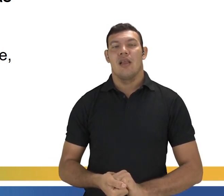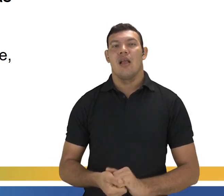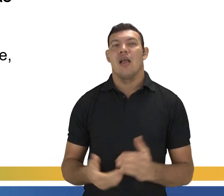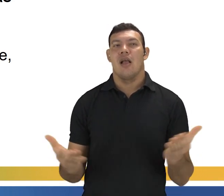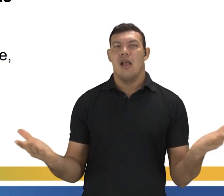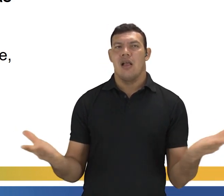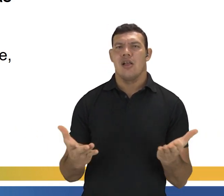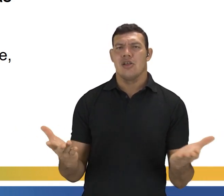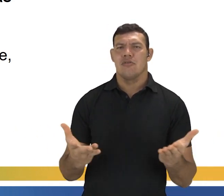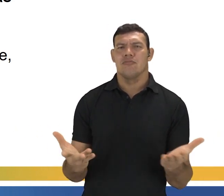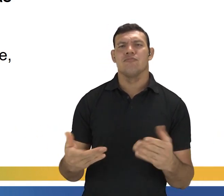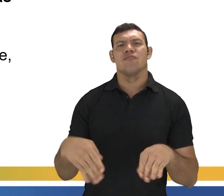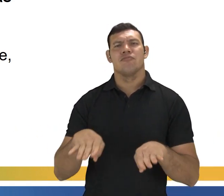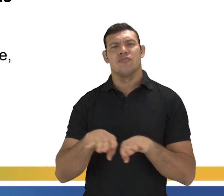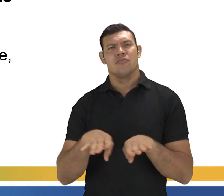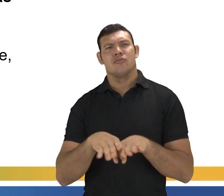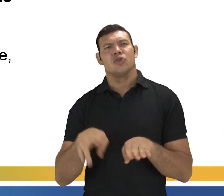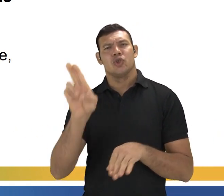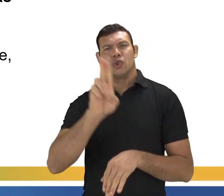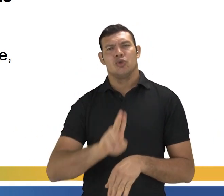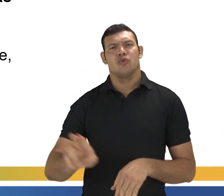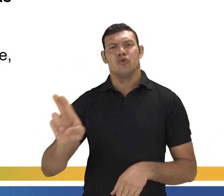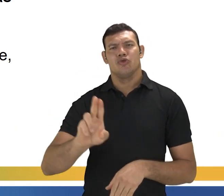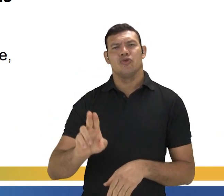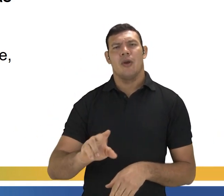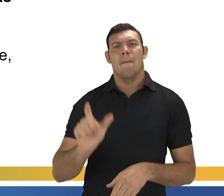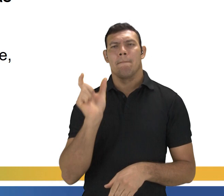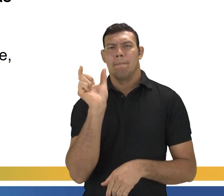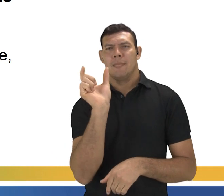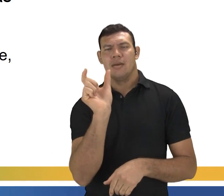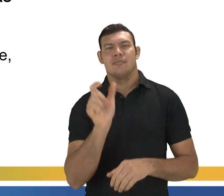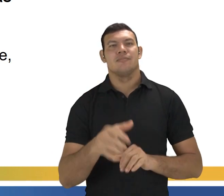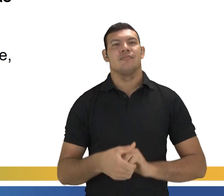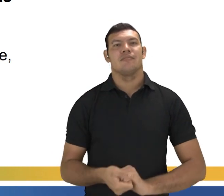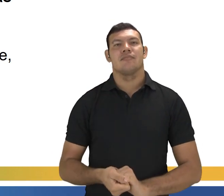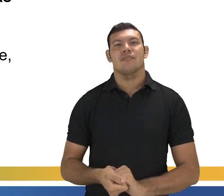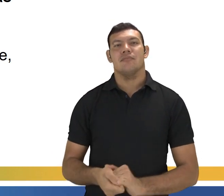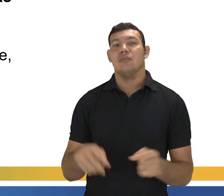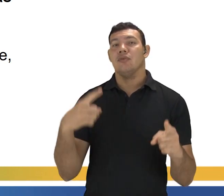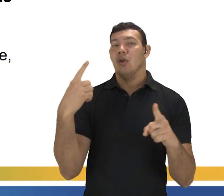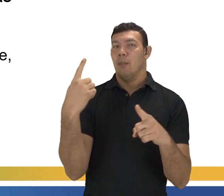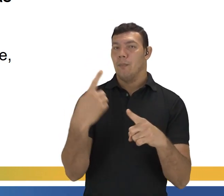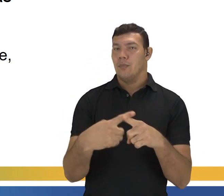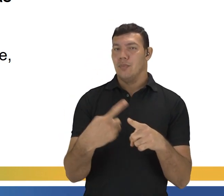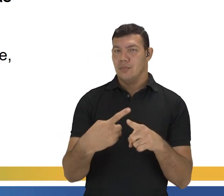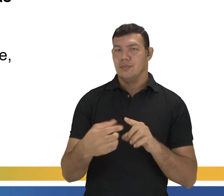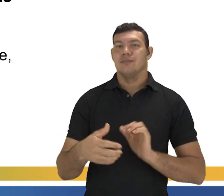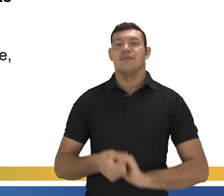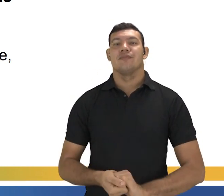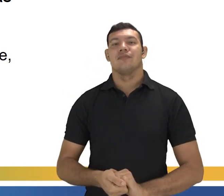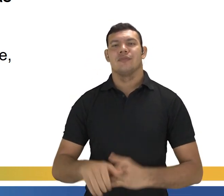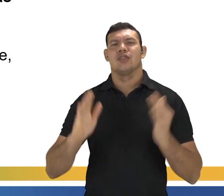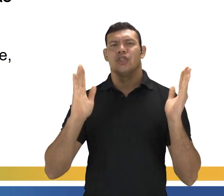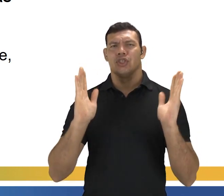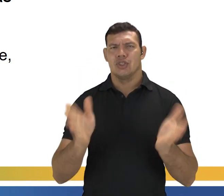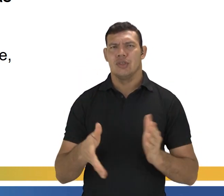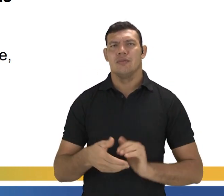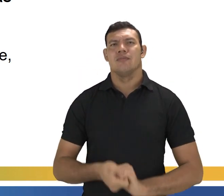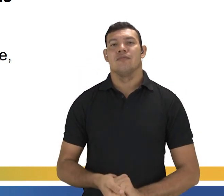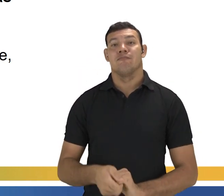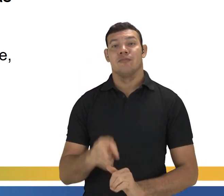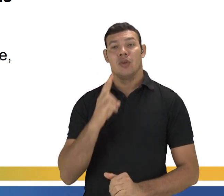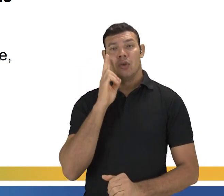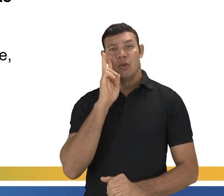operadores argumentativos que você pode utilizar nesse tipo de estratégia de causas e consequências. São eles: porque, já